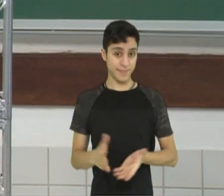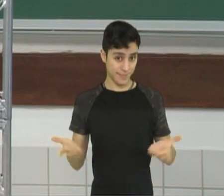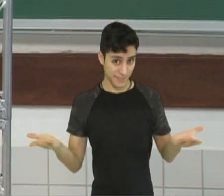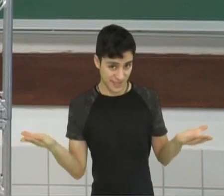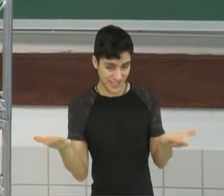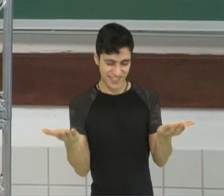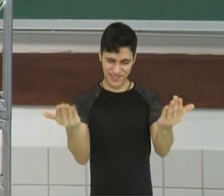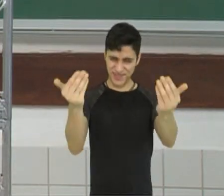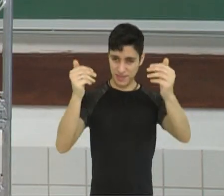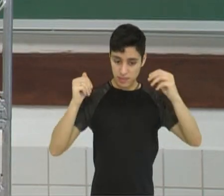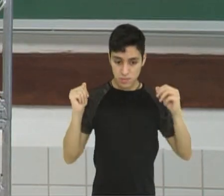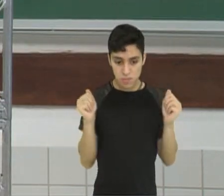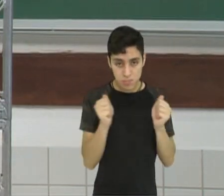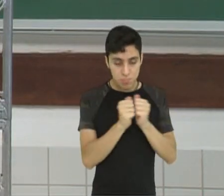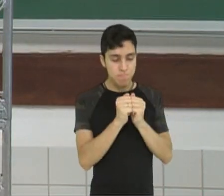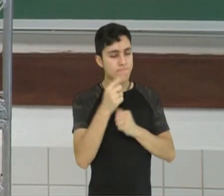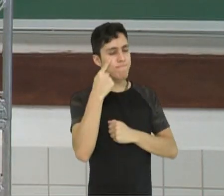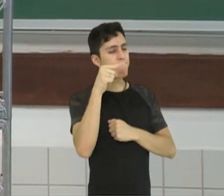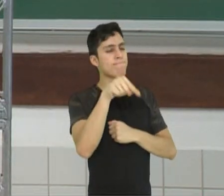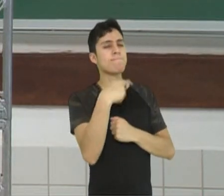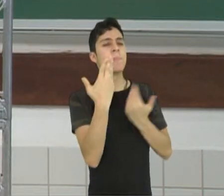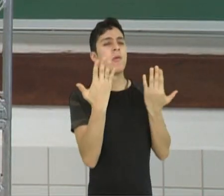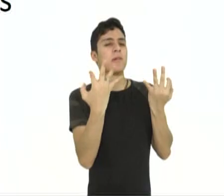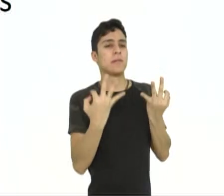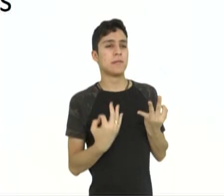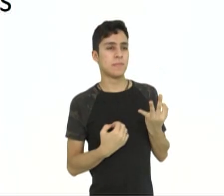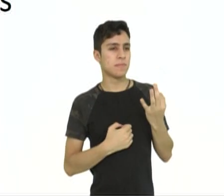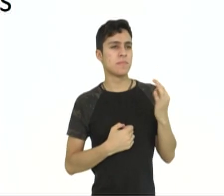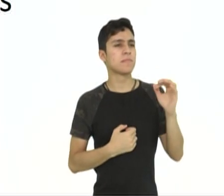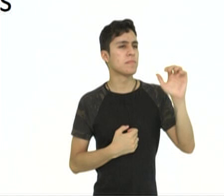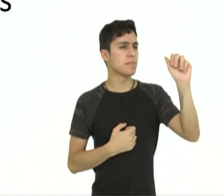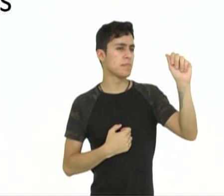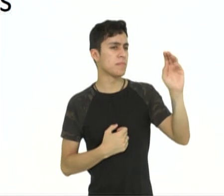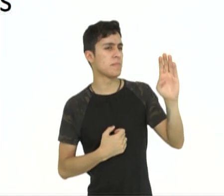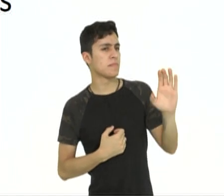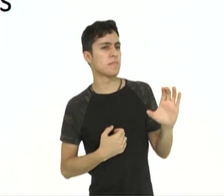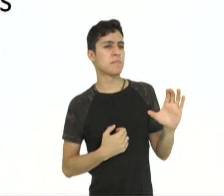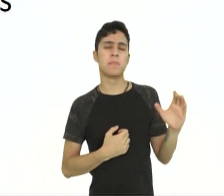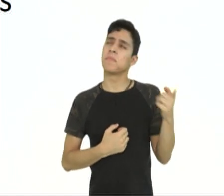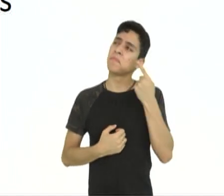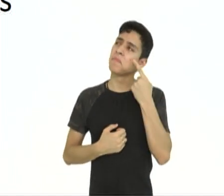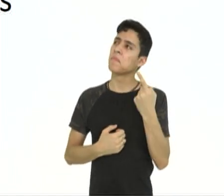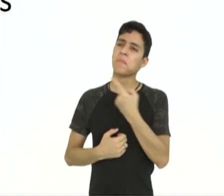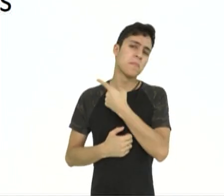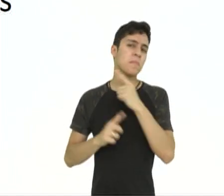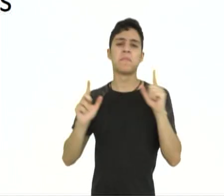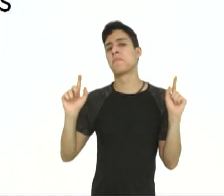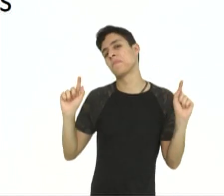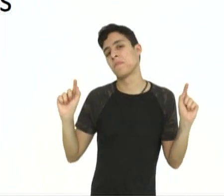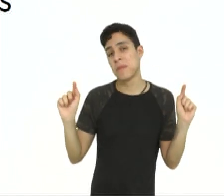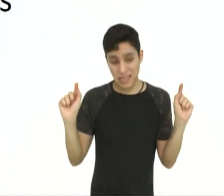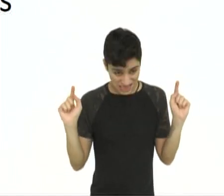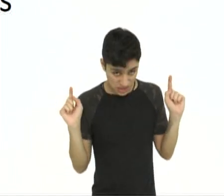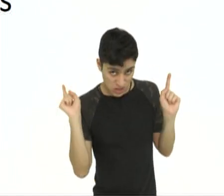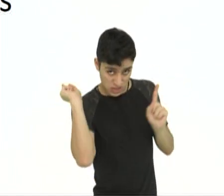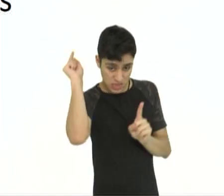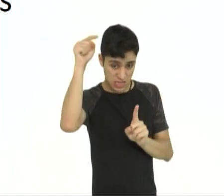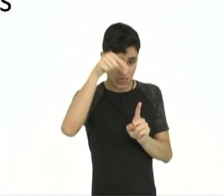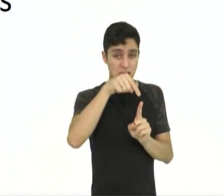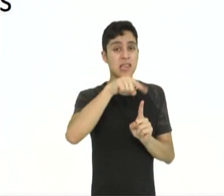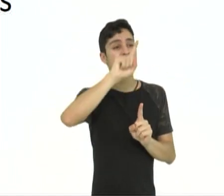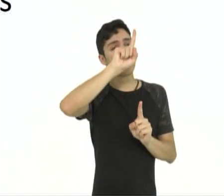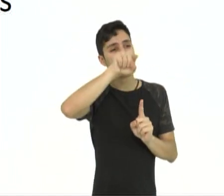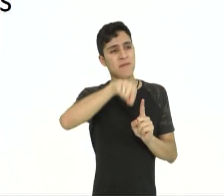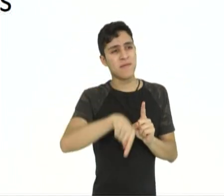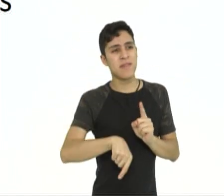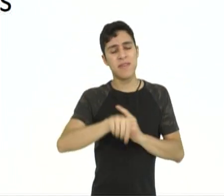Vamos então descobrir a alternativa correta? Então, o que deseja a intervenção artística? Então, letra A, interferir no cotidiano